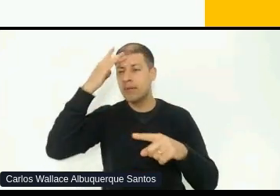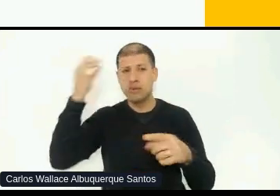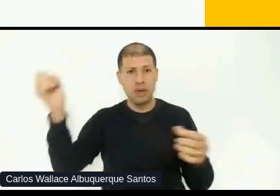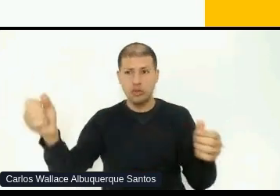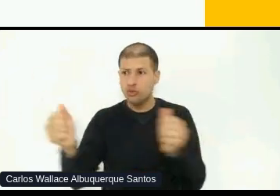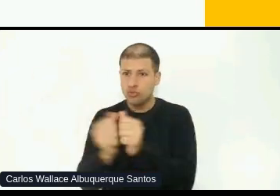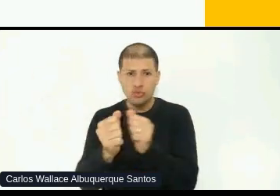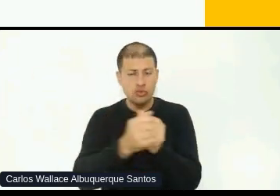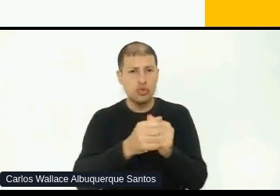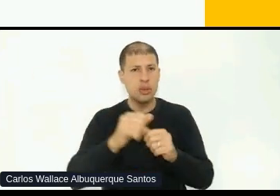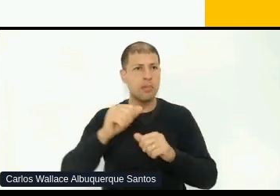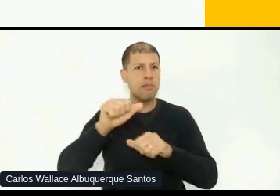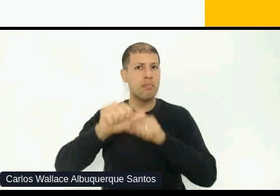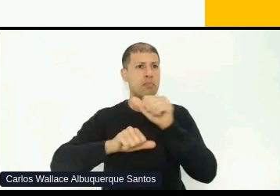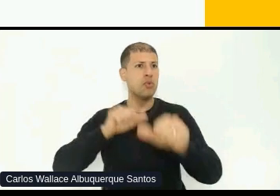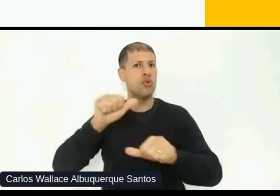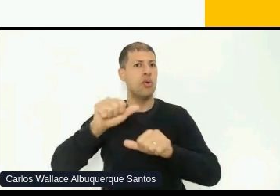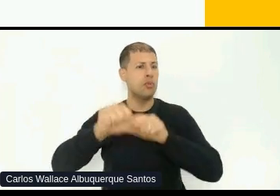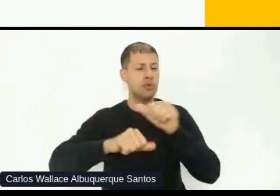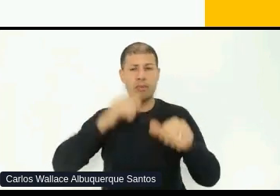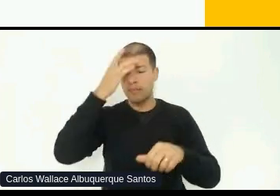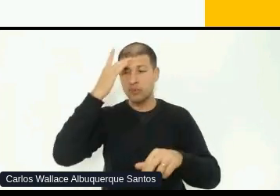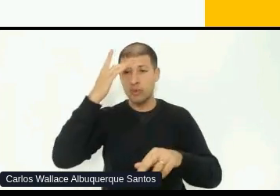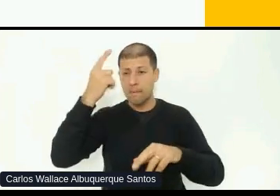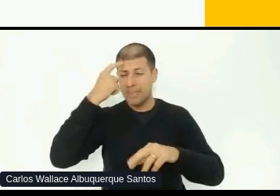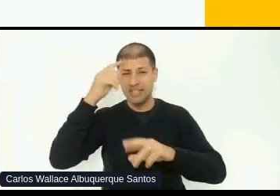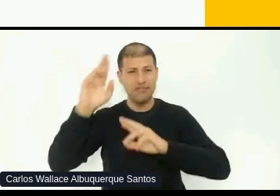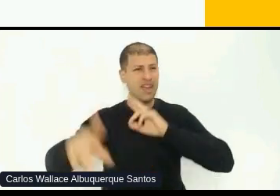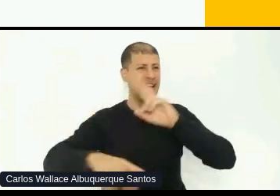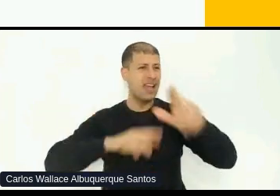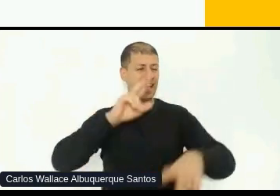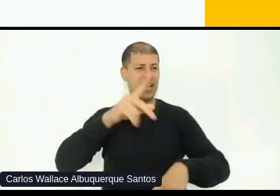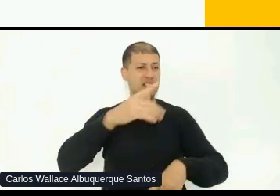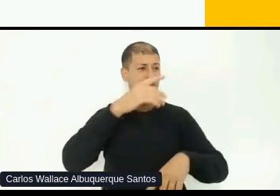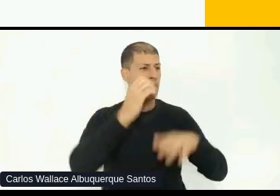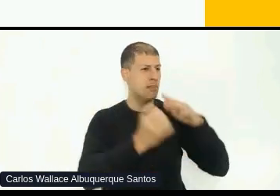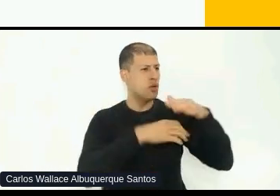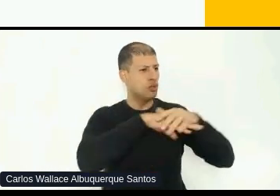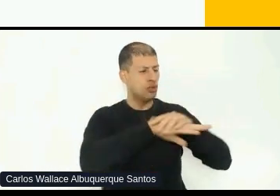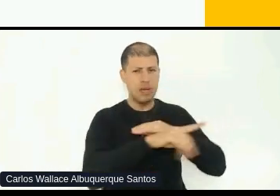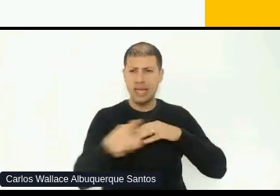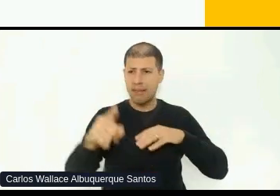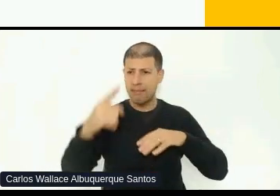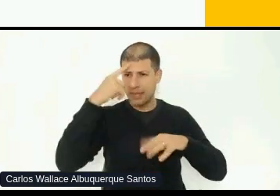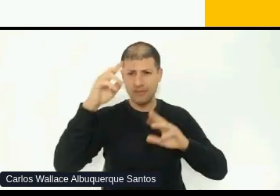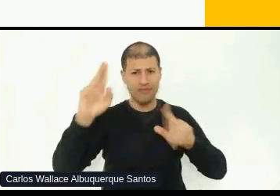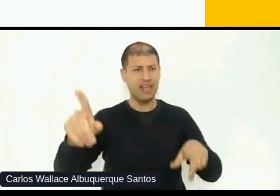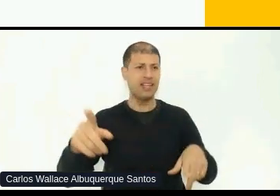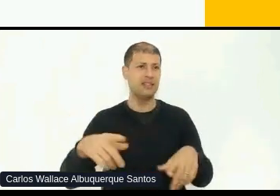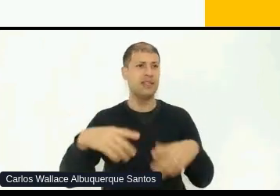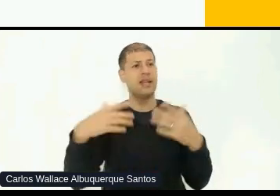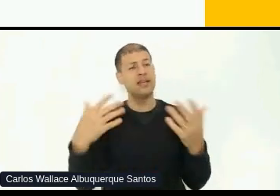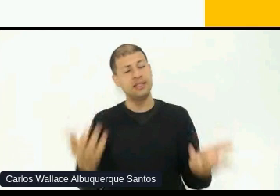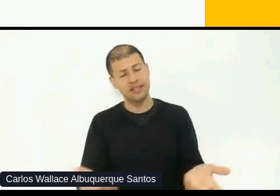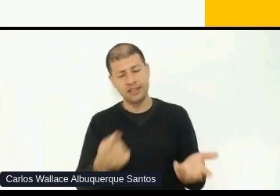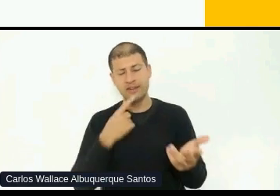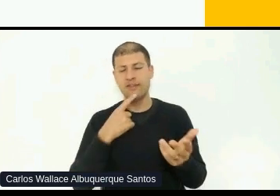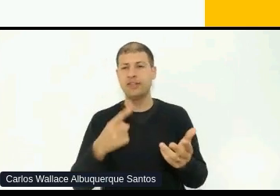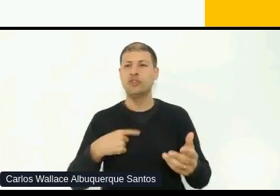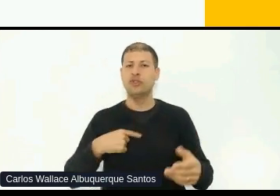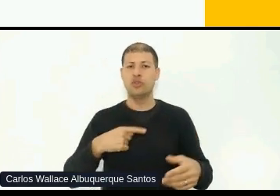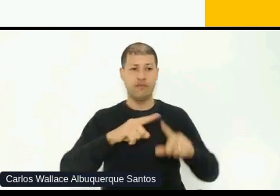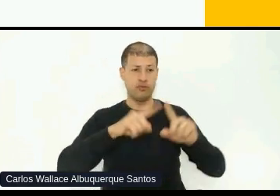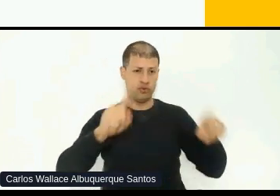pensando ali dentro são pessoas que pensam de forma completamente diferente do que a empresa está acostumada. Tá? E aí eu carrego não só a motivação dos funcionários,